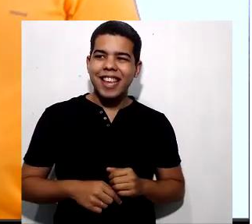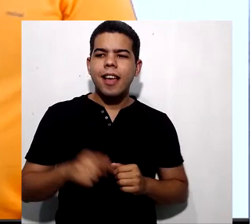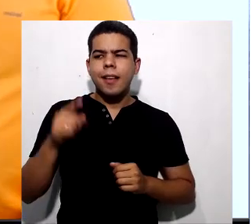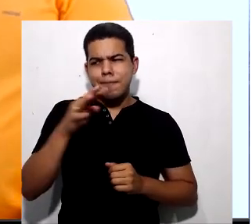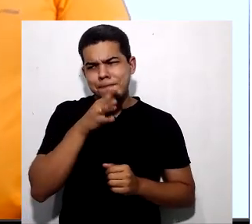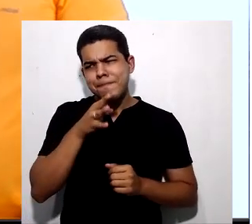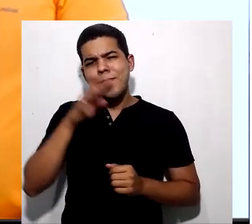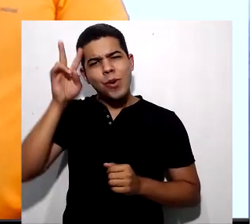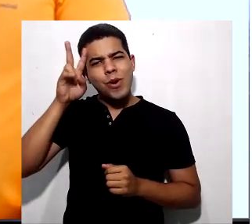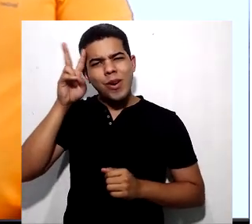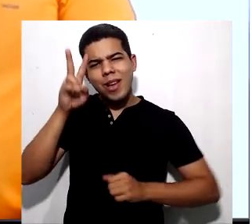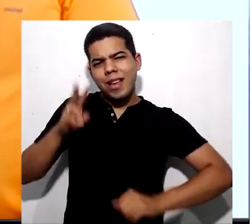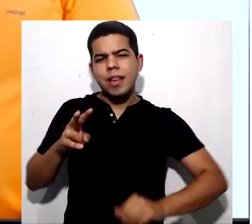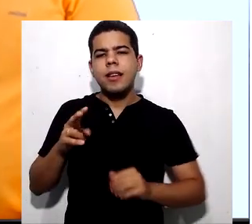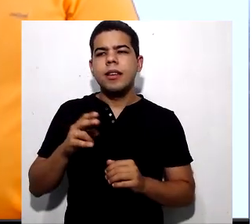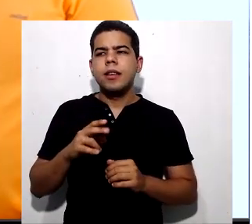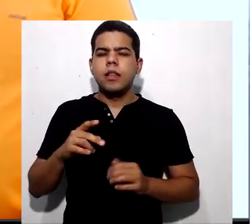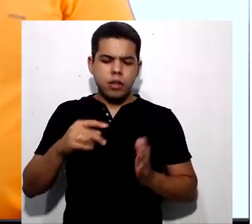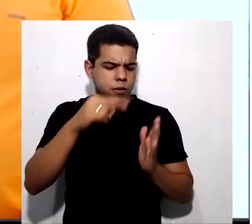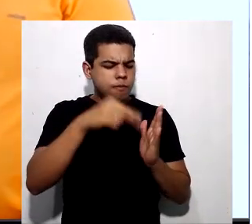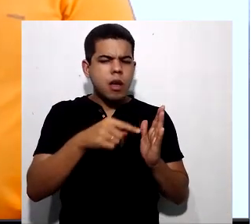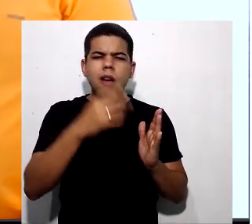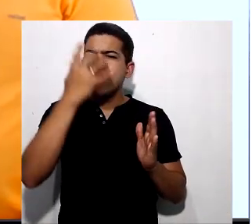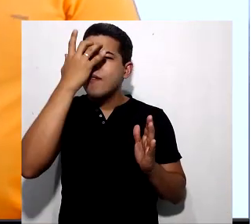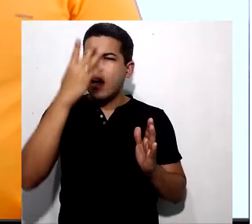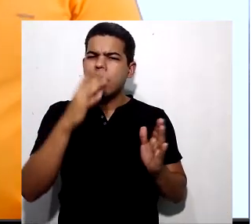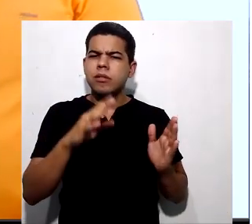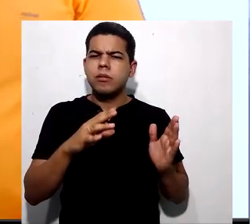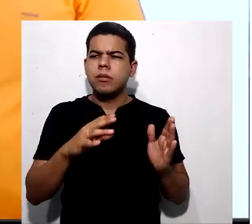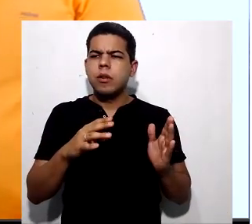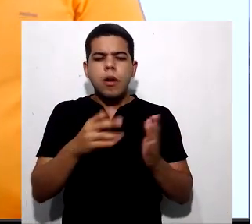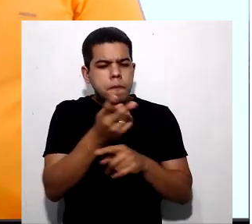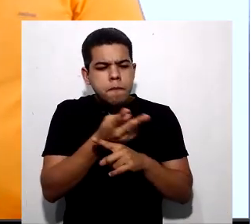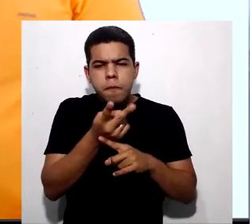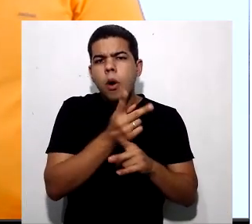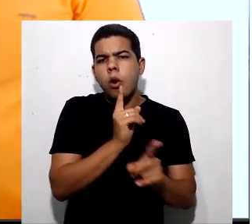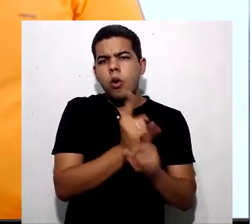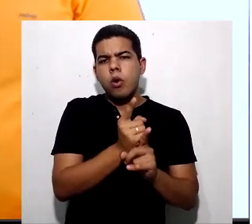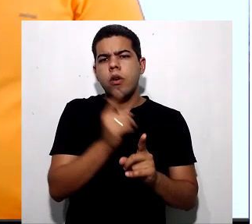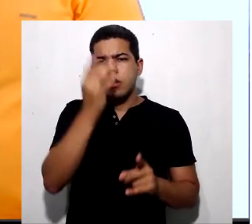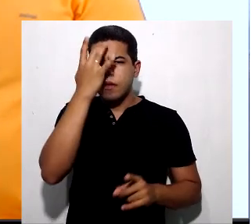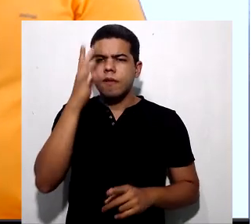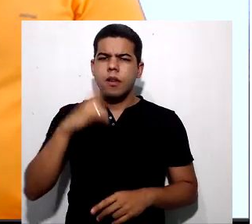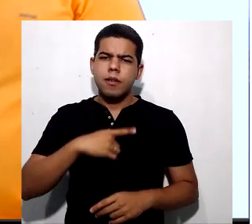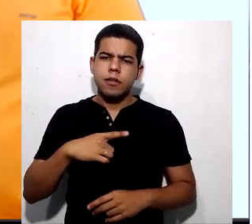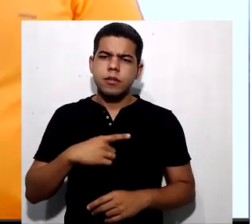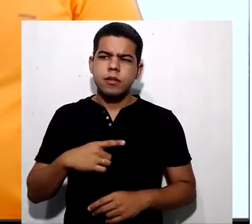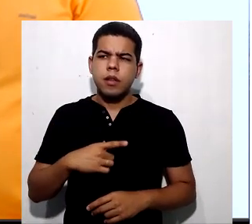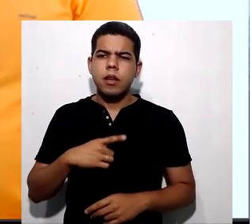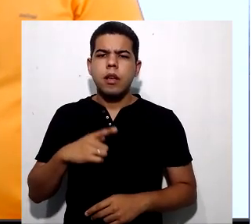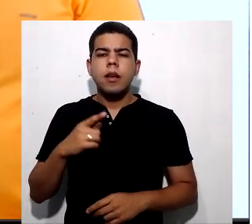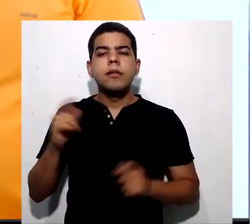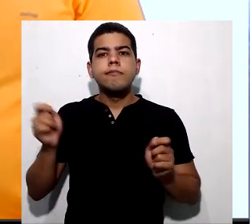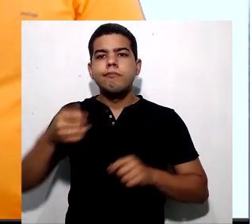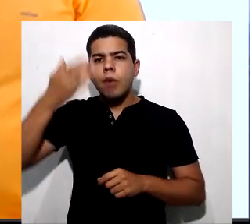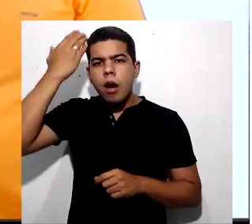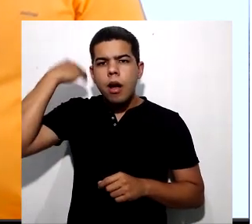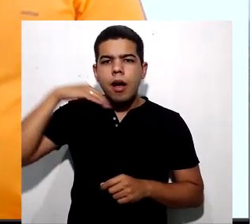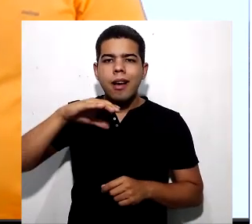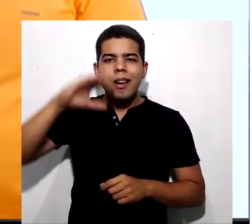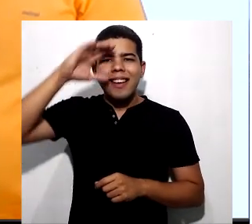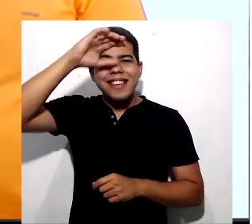a história. Lembrar que é um livro fácil, vocês encontram facilmente, para conhecer esta obra, este universo